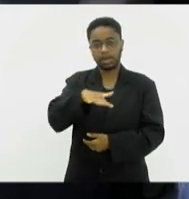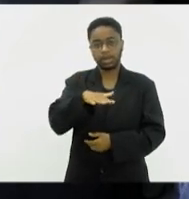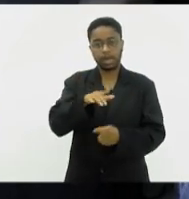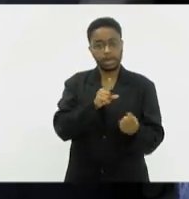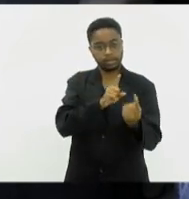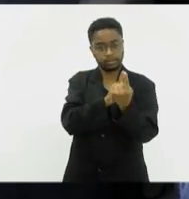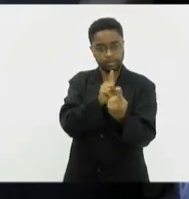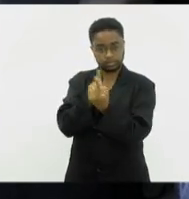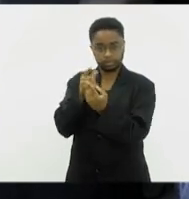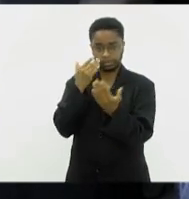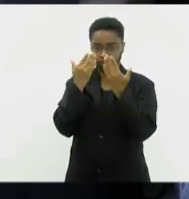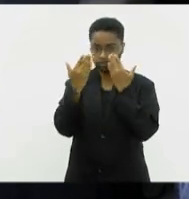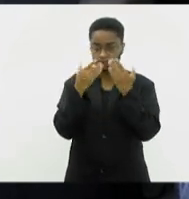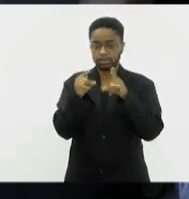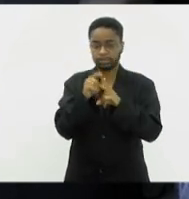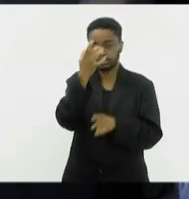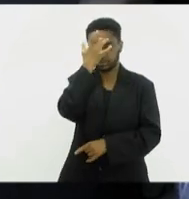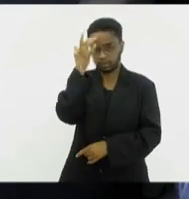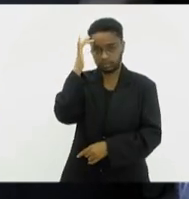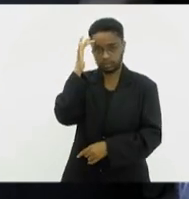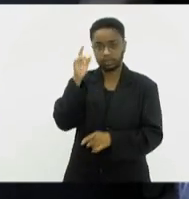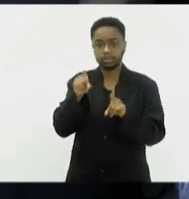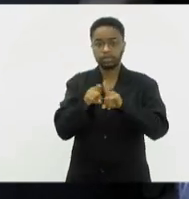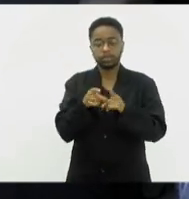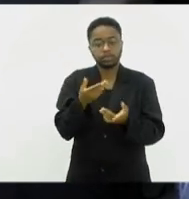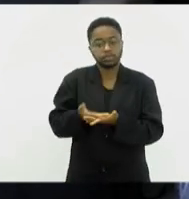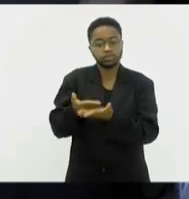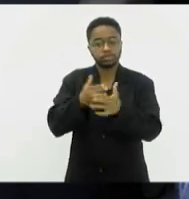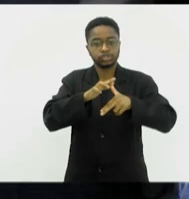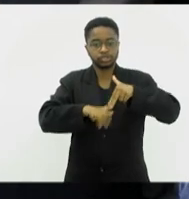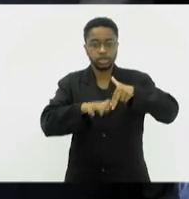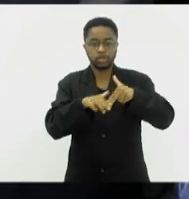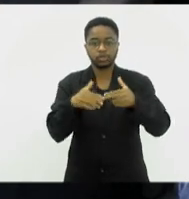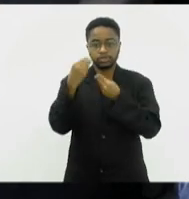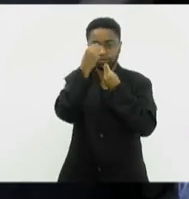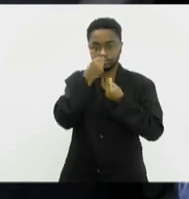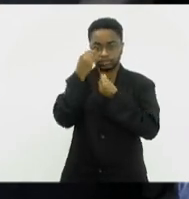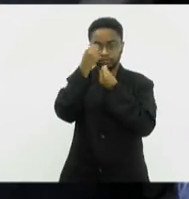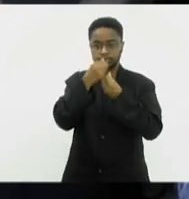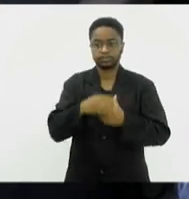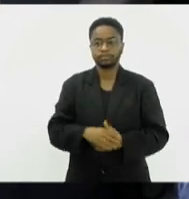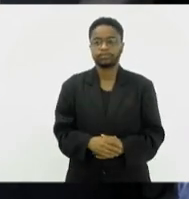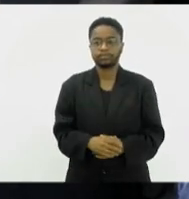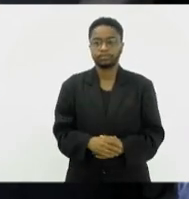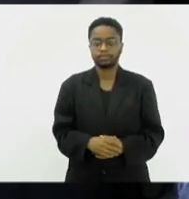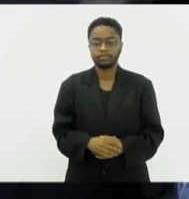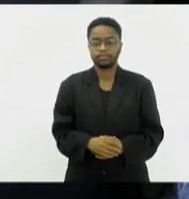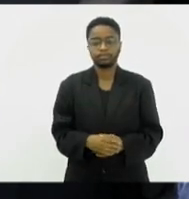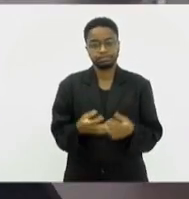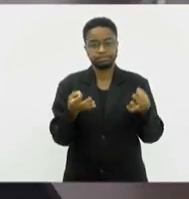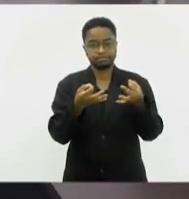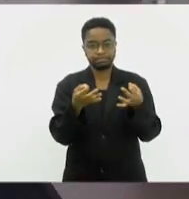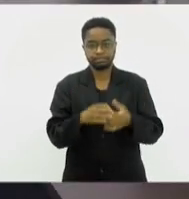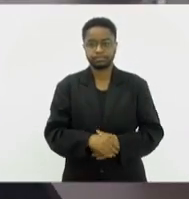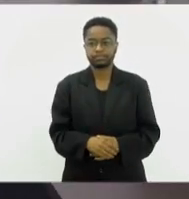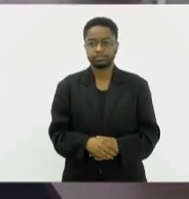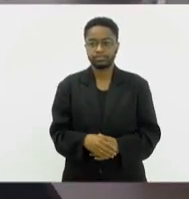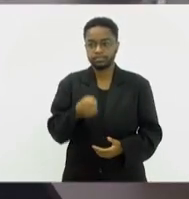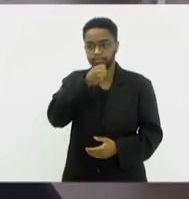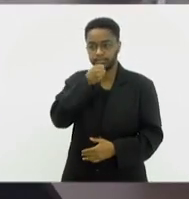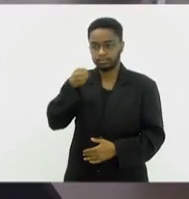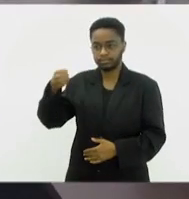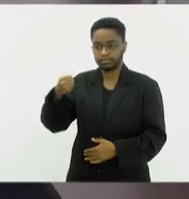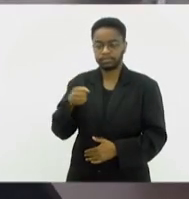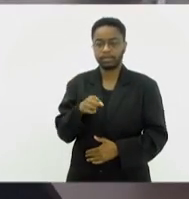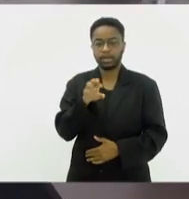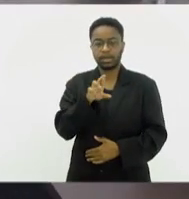enquanto psicologia, saúde mental e estudo de gênero e sexualidade. Perfeito. Passar a palavra para o senhor